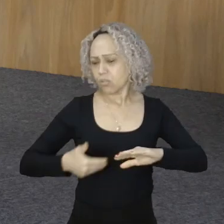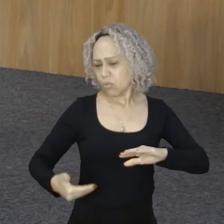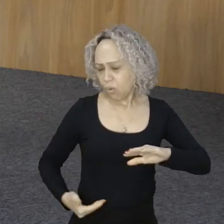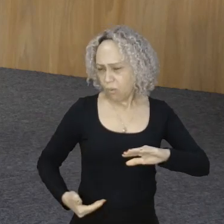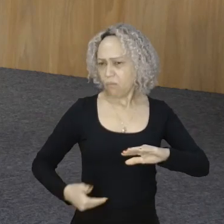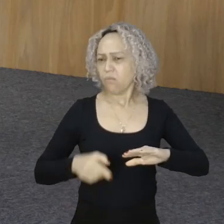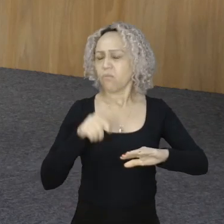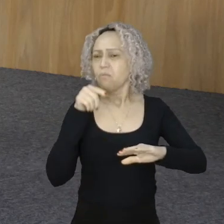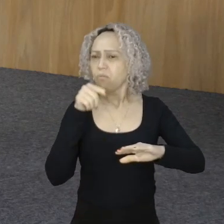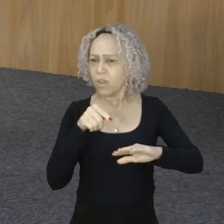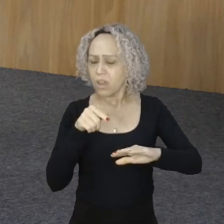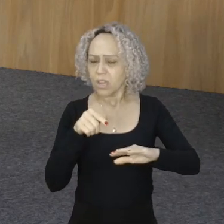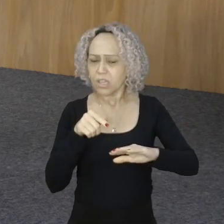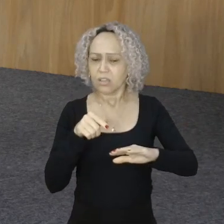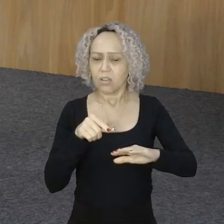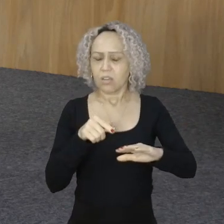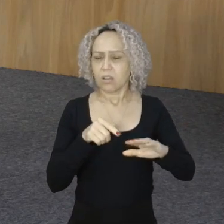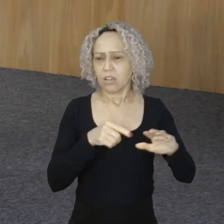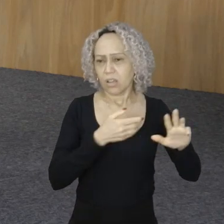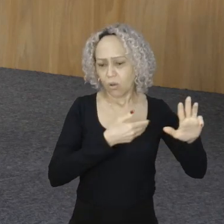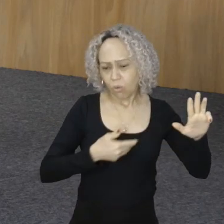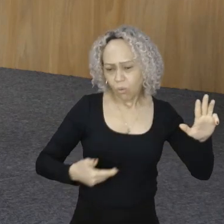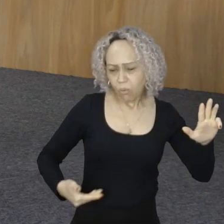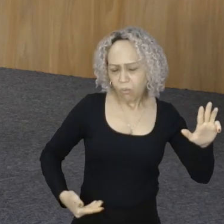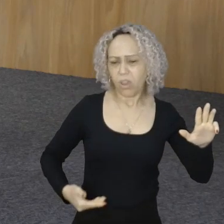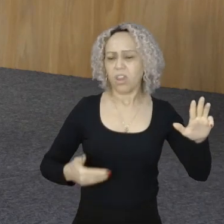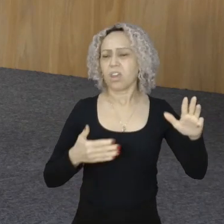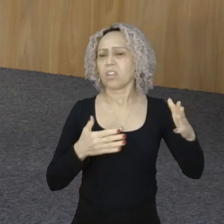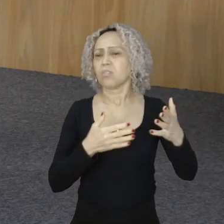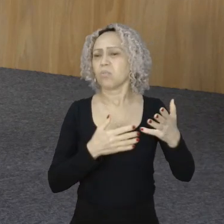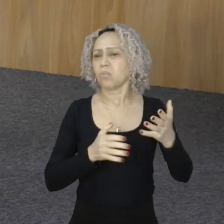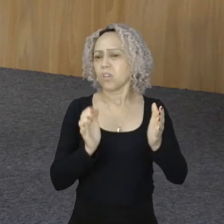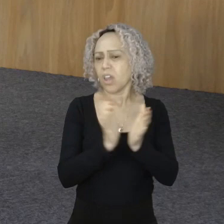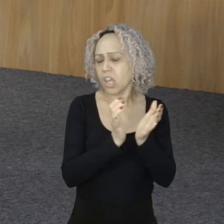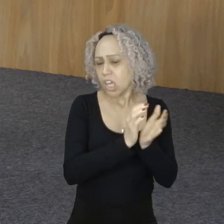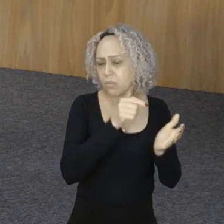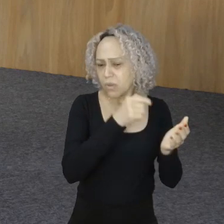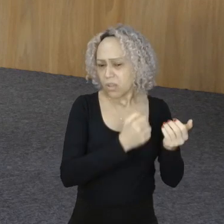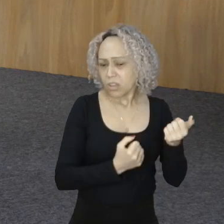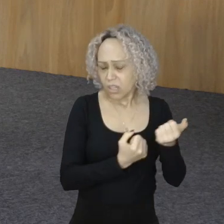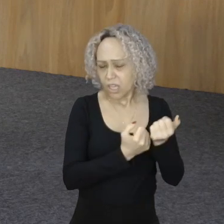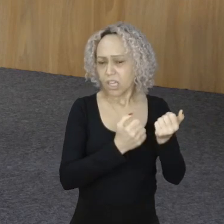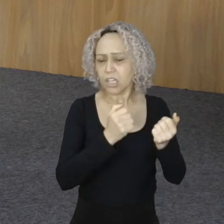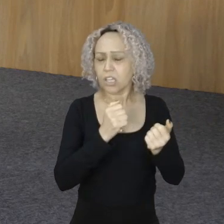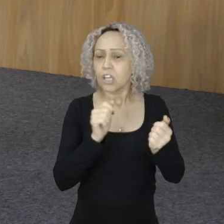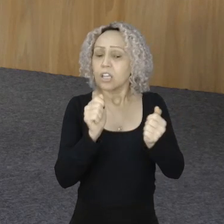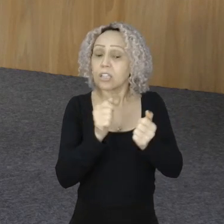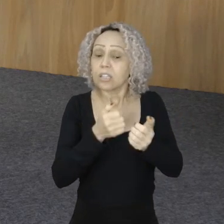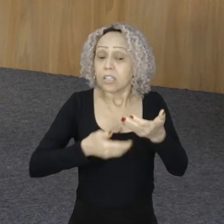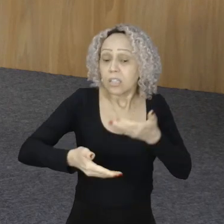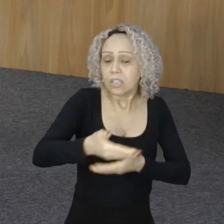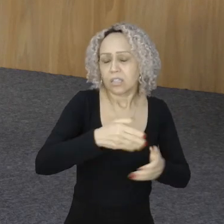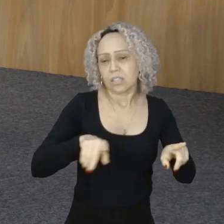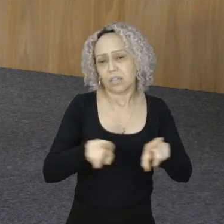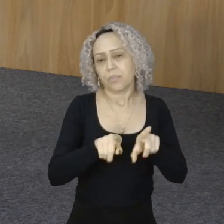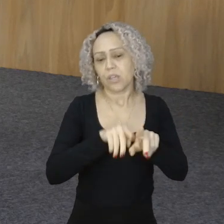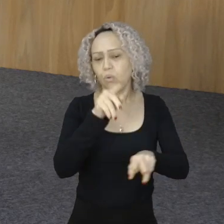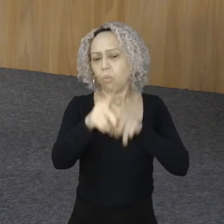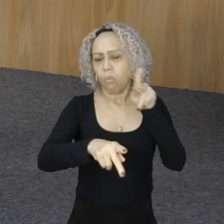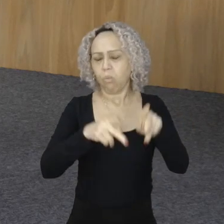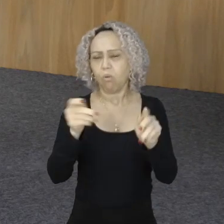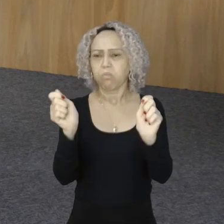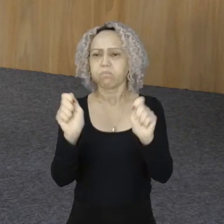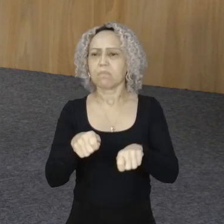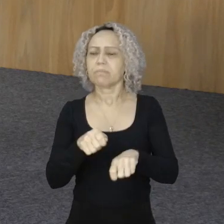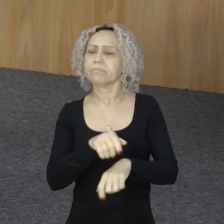que nós queremos aprofundar ainda mais, mas isto já foi fortemente retomado, né,